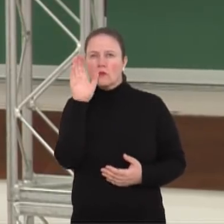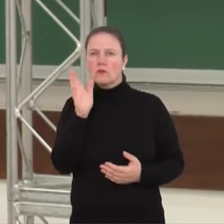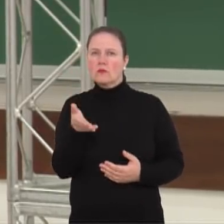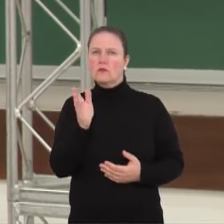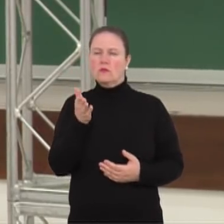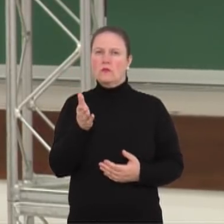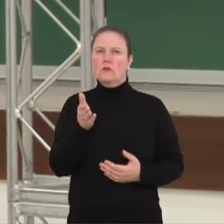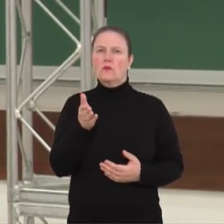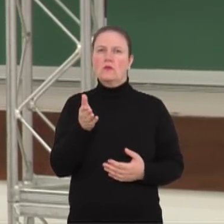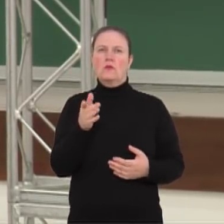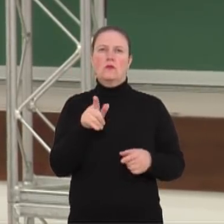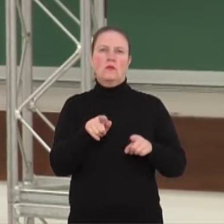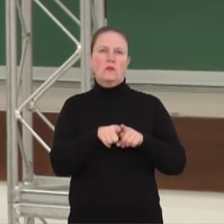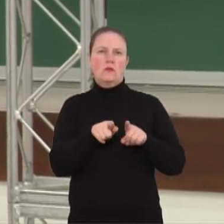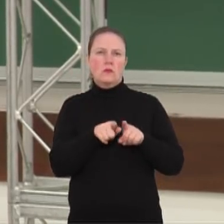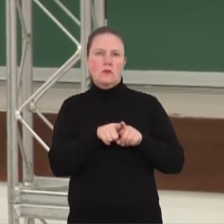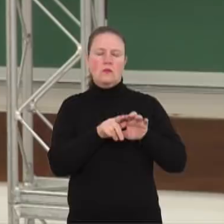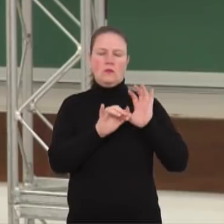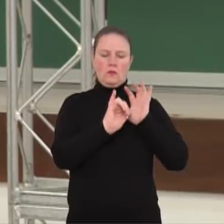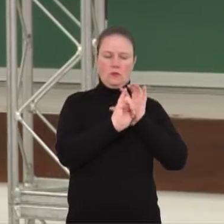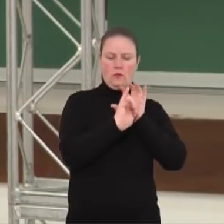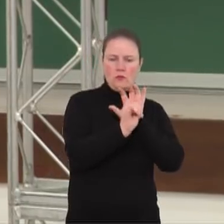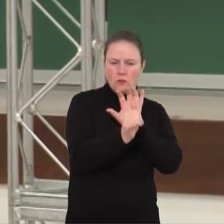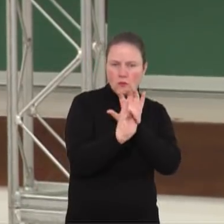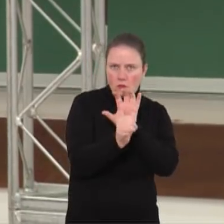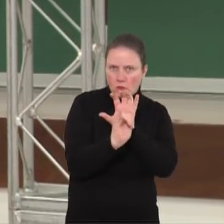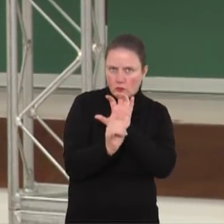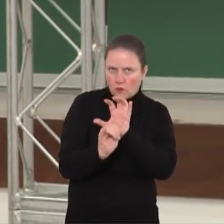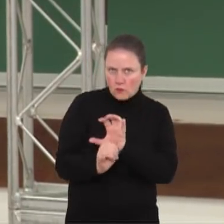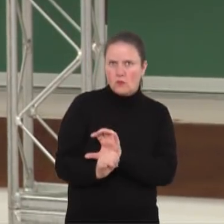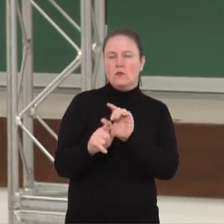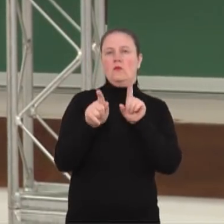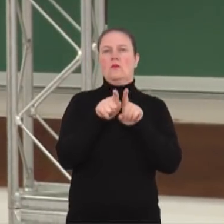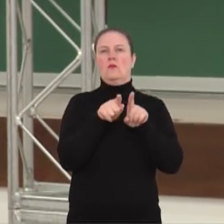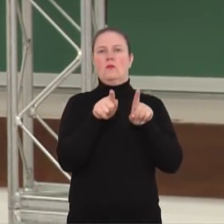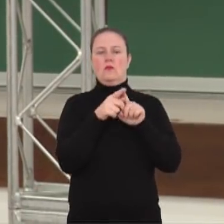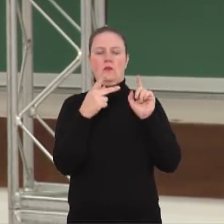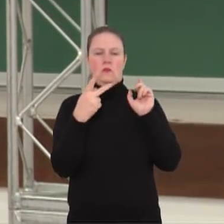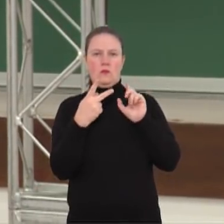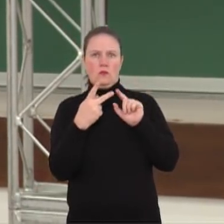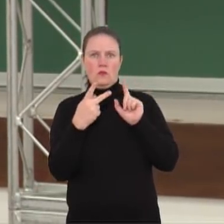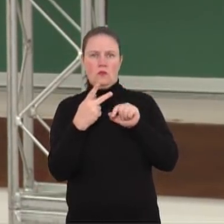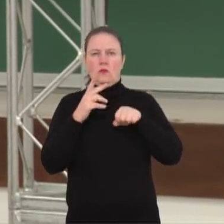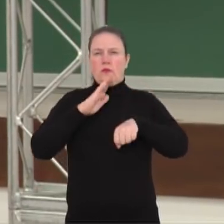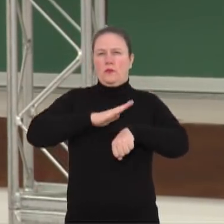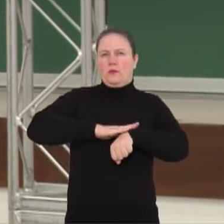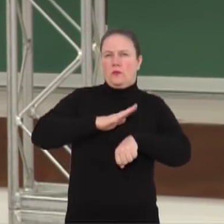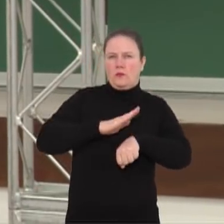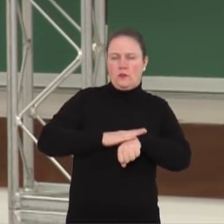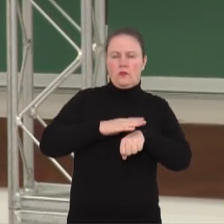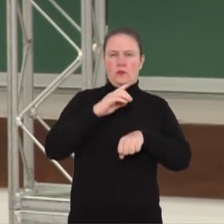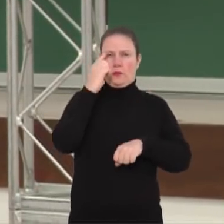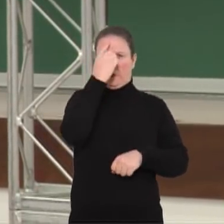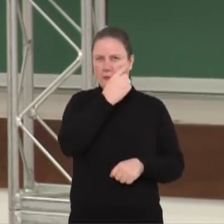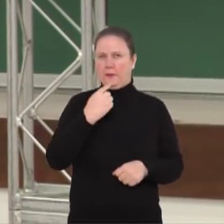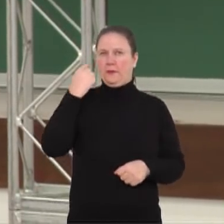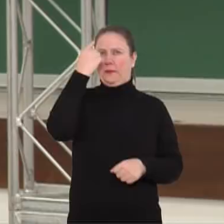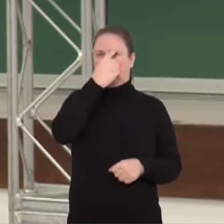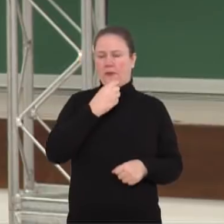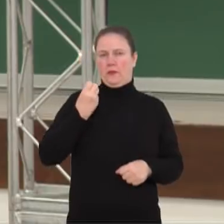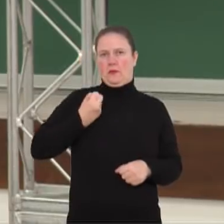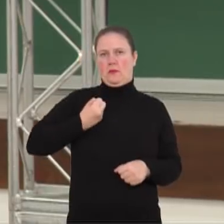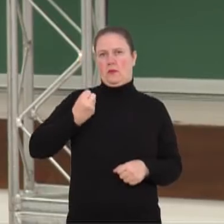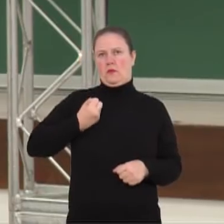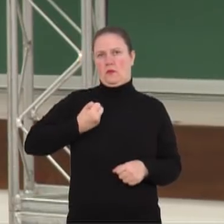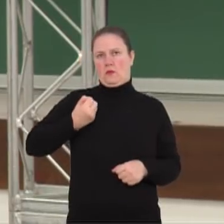contos as fábulas, né? Nós falamos um pouquinho sobre o horário, sobre o relógio, sobre os números